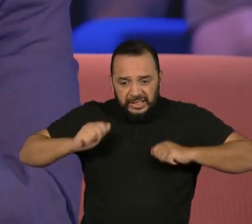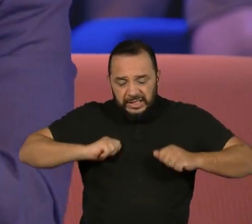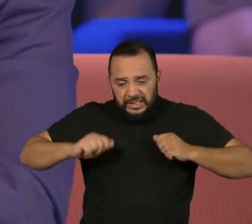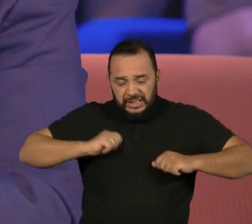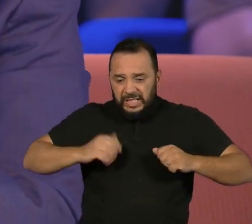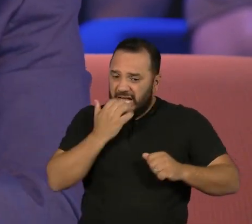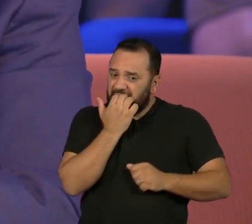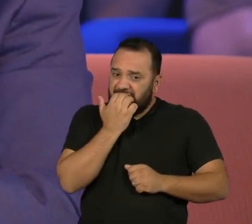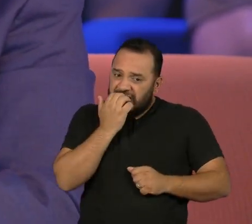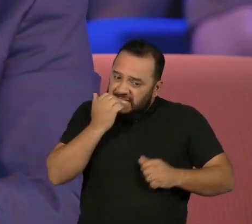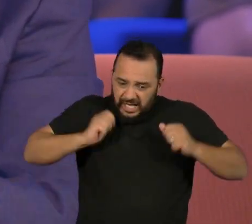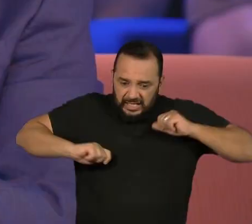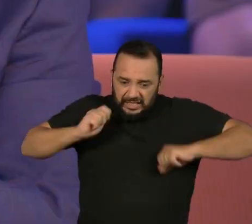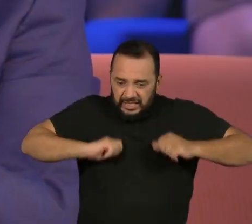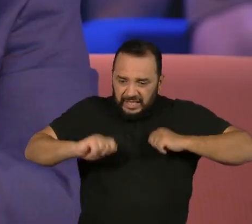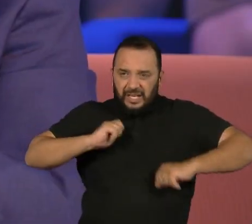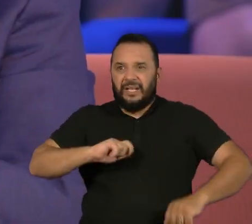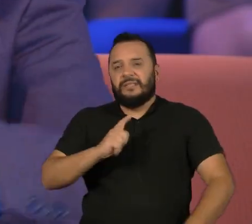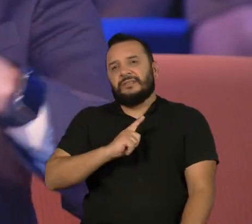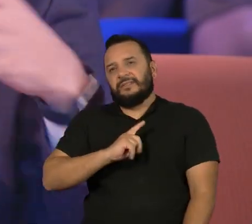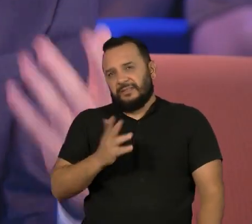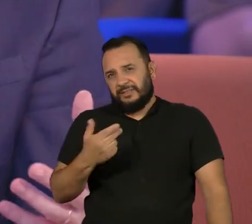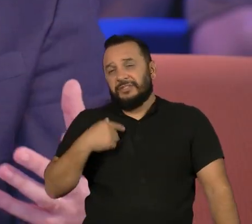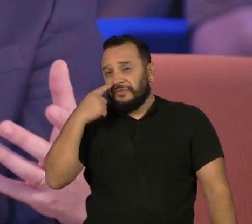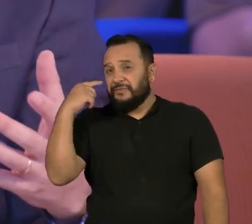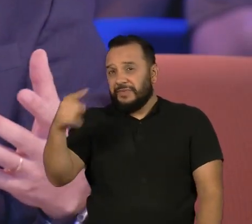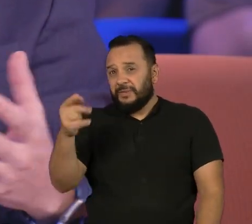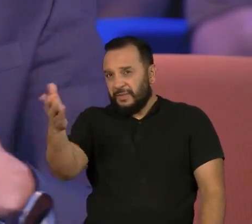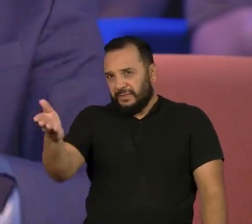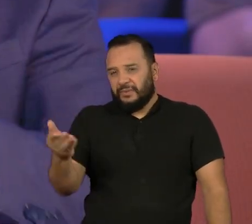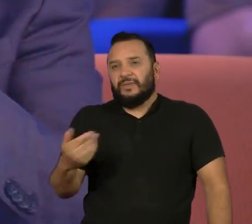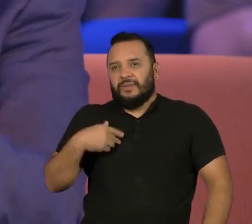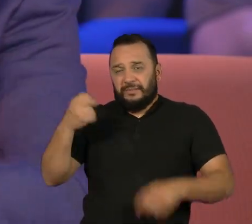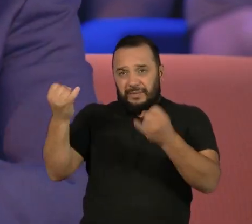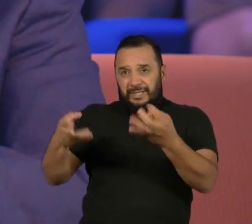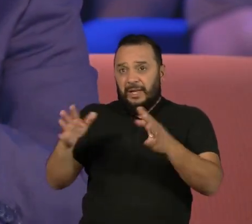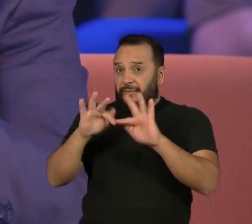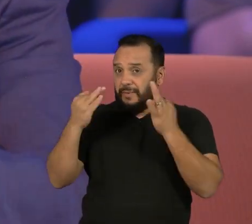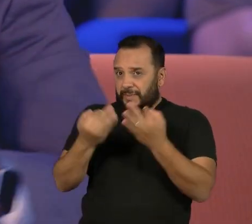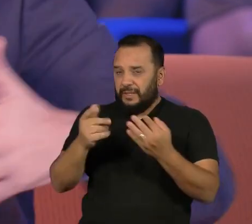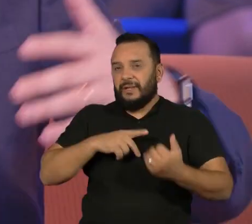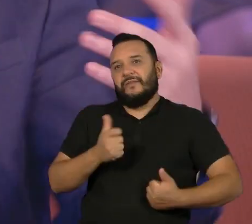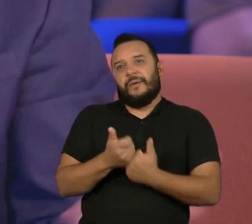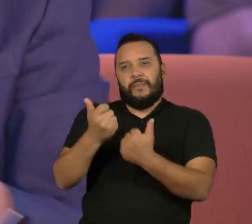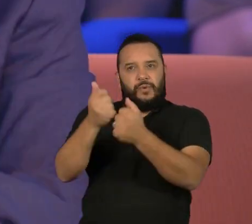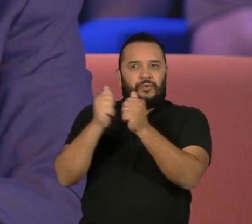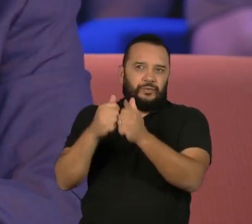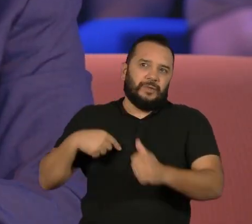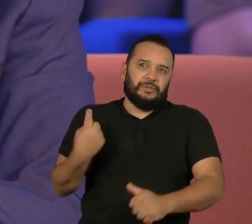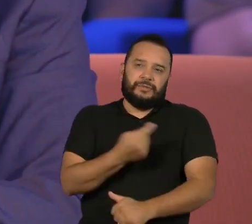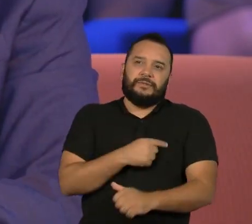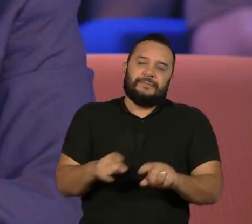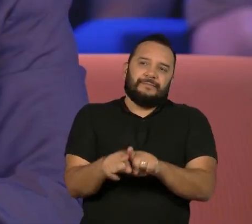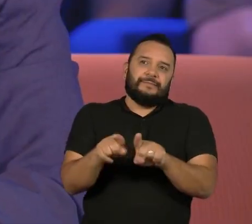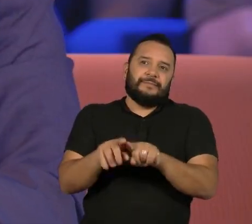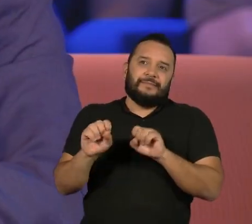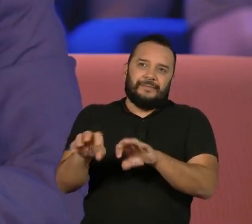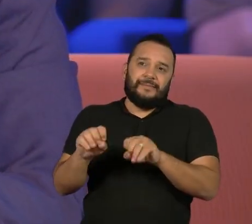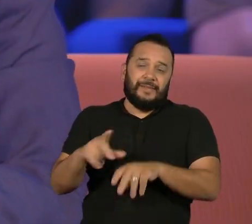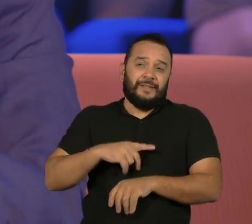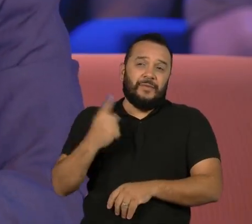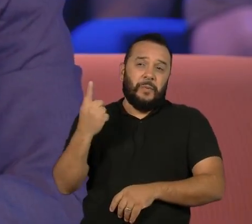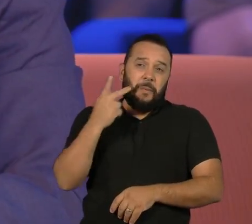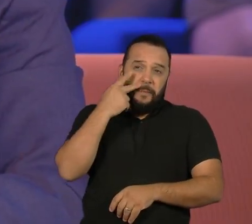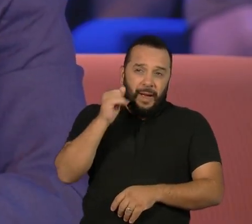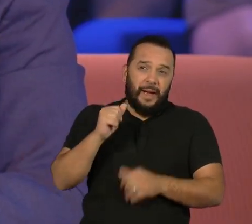A gente tem visto isso. Eu disse para as famílias, elas tiveram esse apoio junto com a gente, junto com os educadores. Teve um pai ou